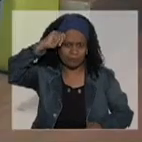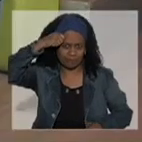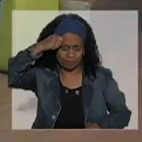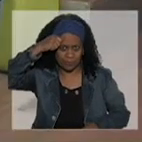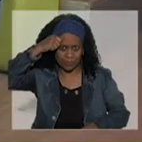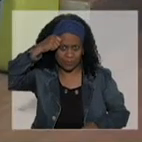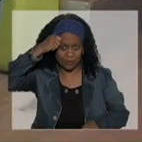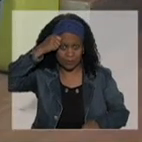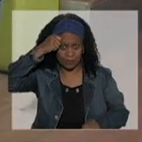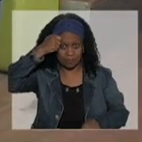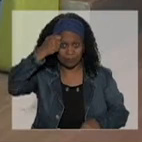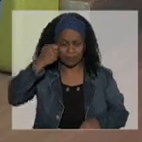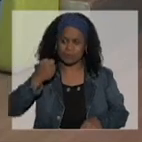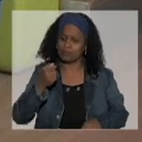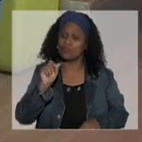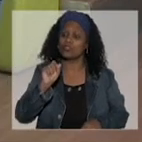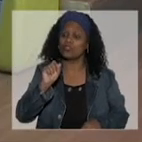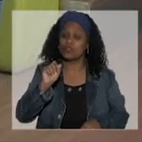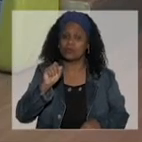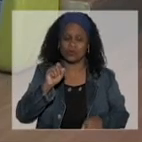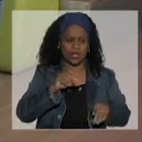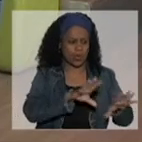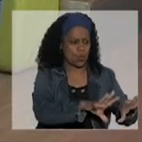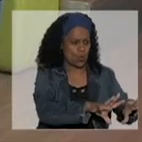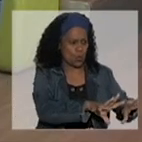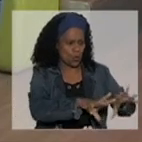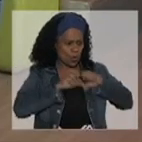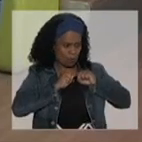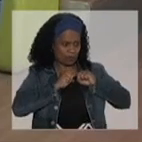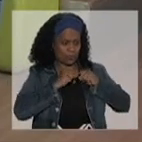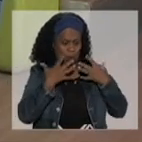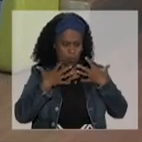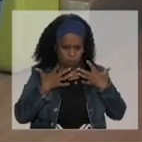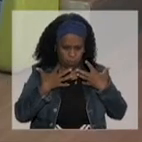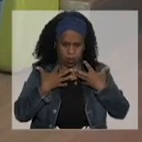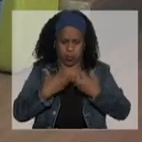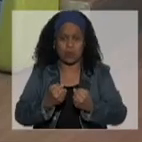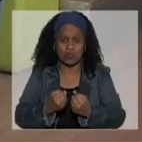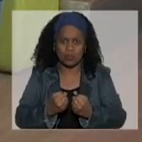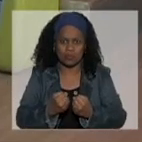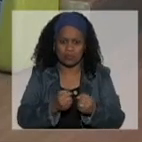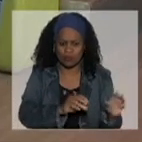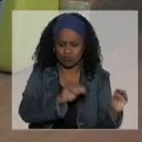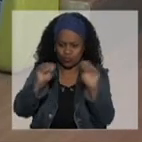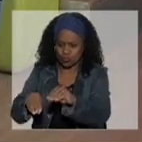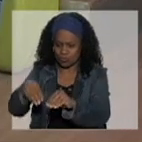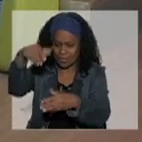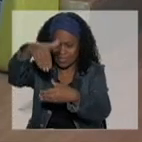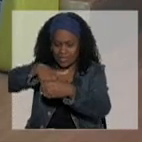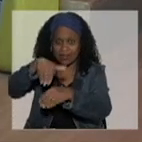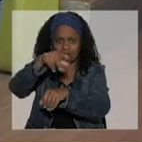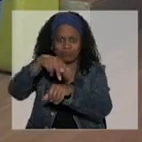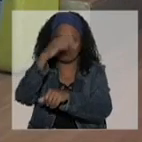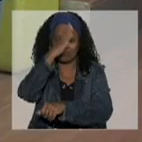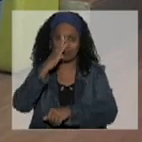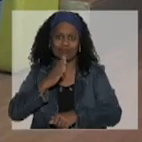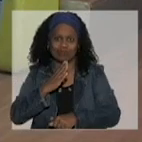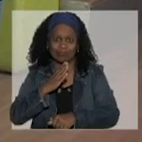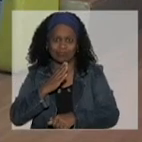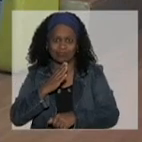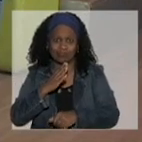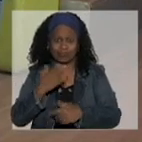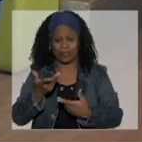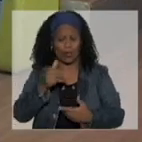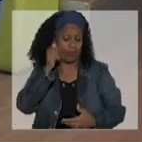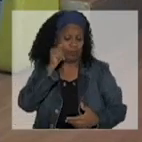negros fomos fomos seqüestrado neto como estragos à força para um brasil um país a qual quando